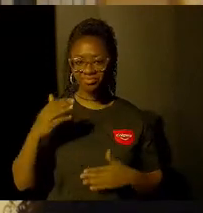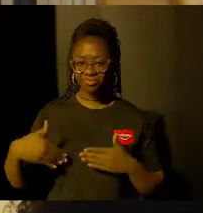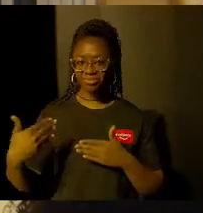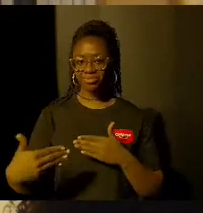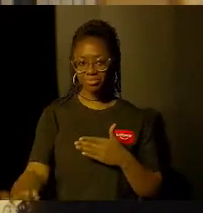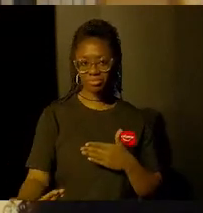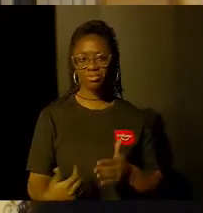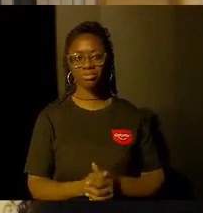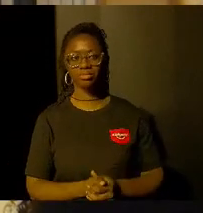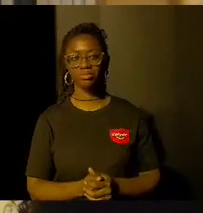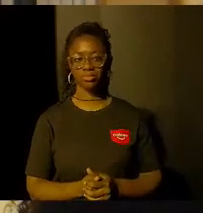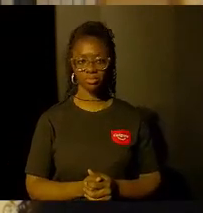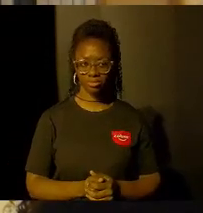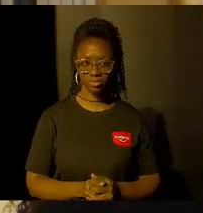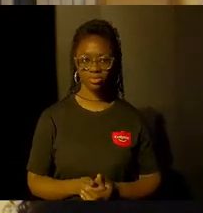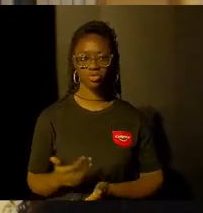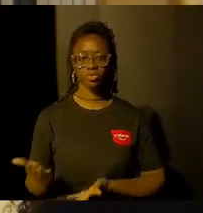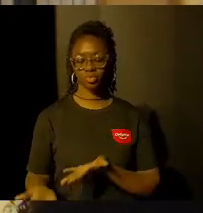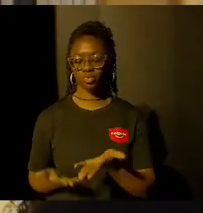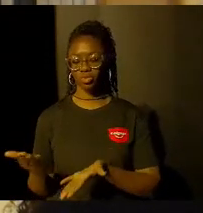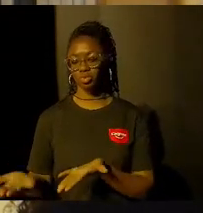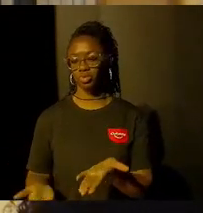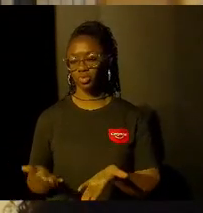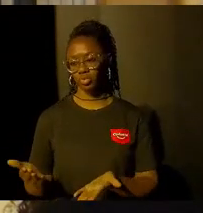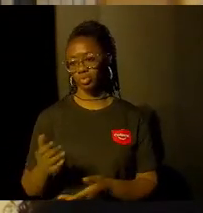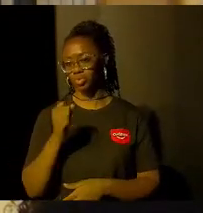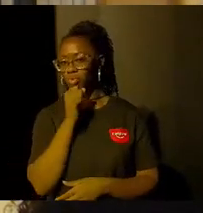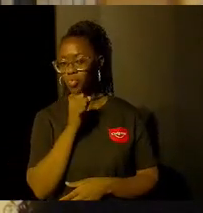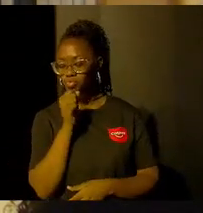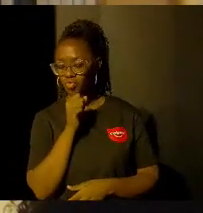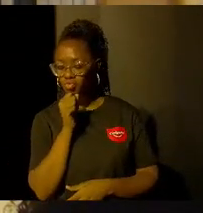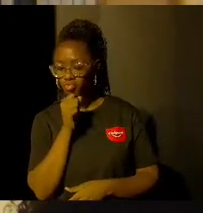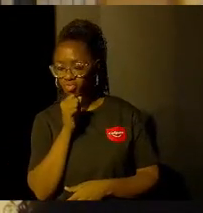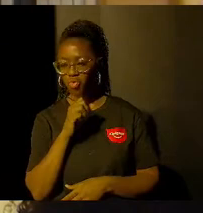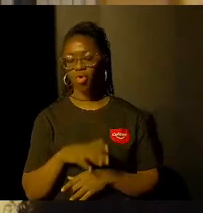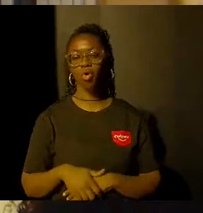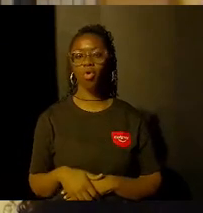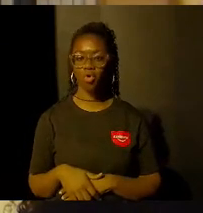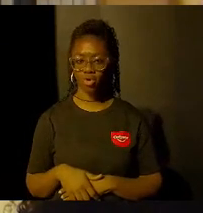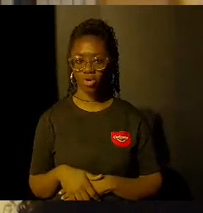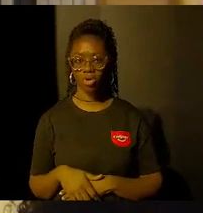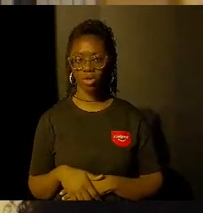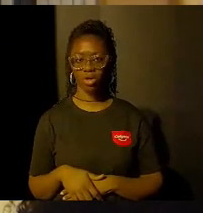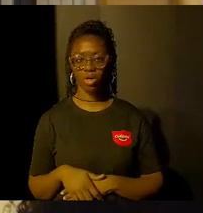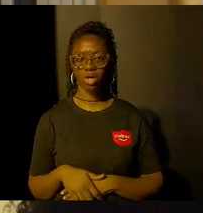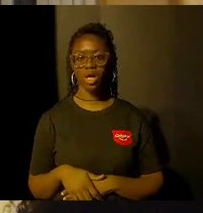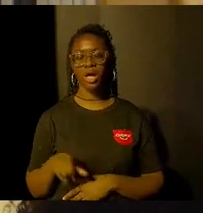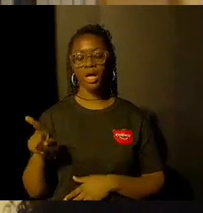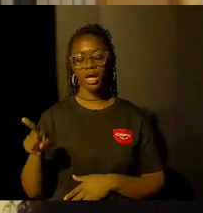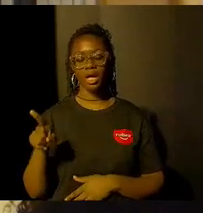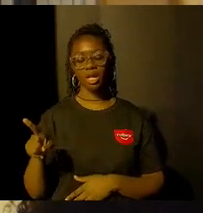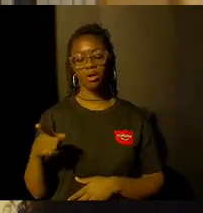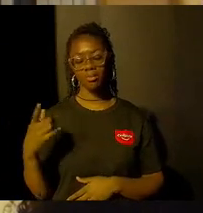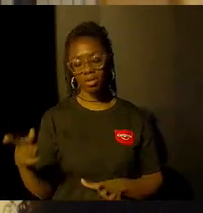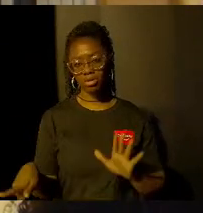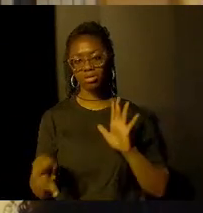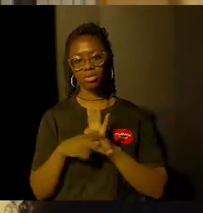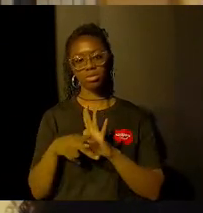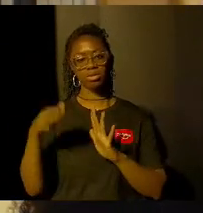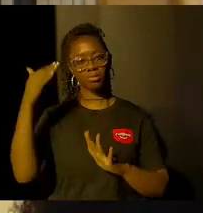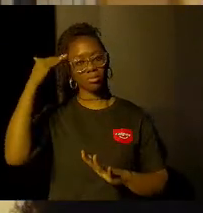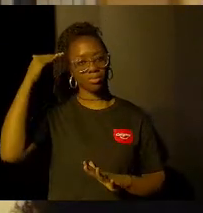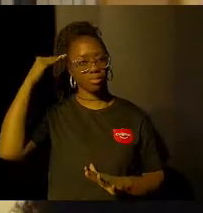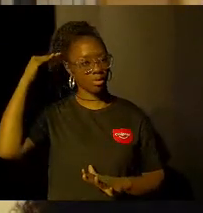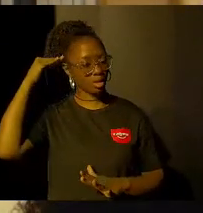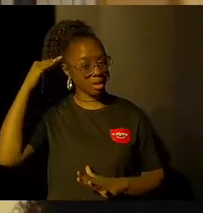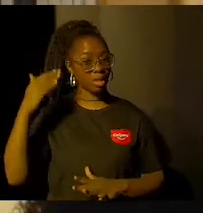avó foi empregada doméstica foi cuidadora de idosos foi fez parte da Umbanda é assim teve uma história de vida